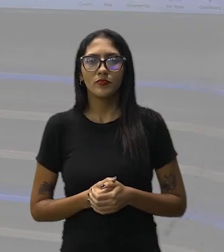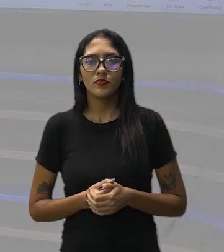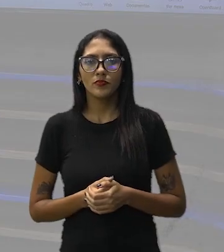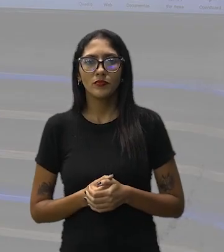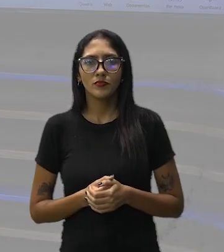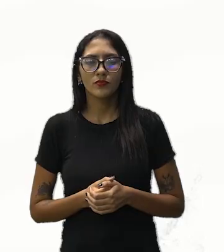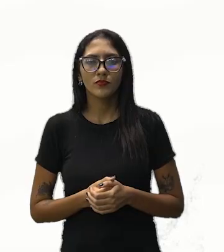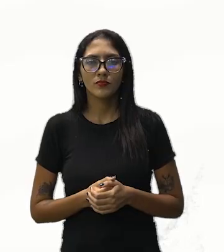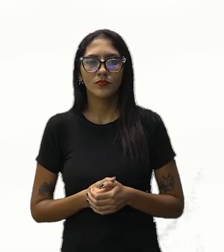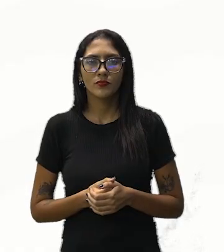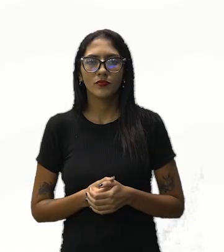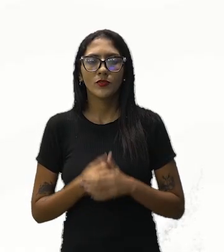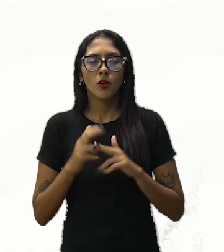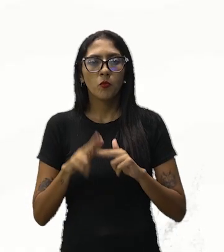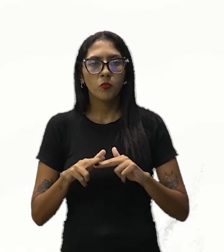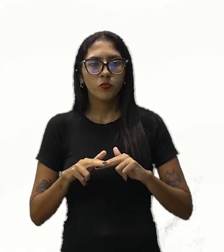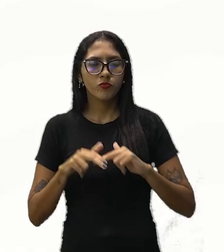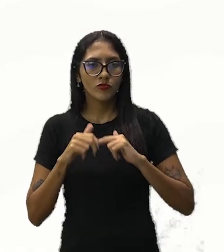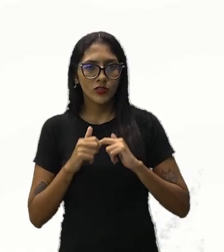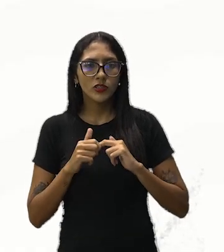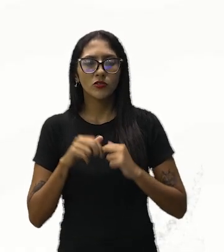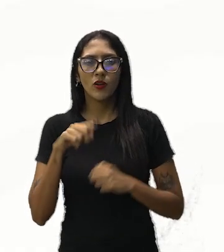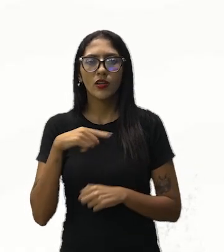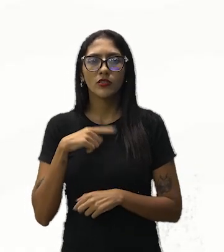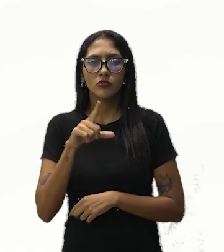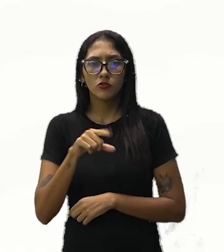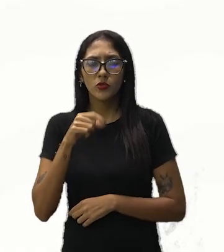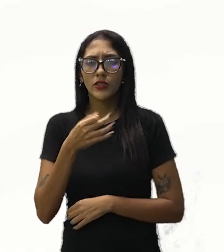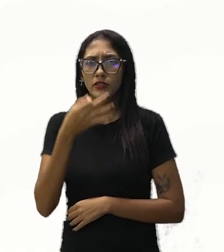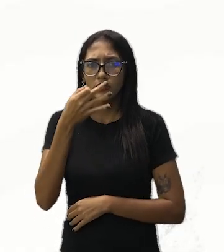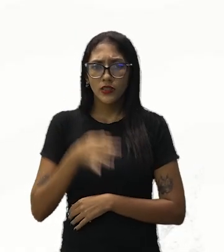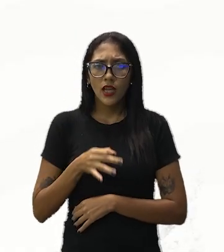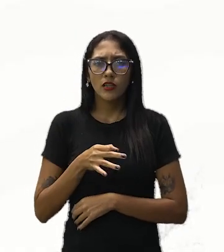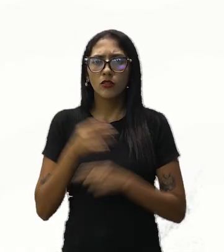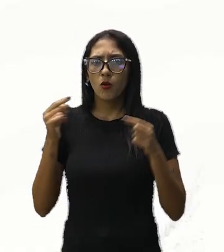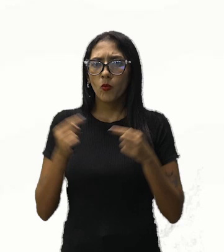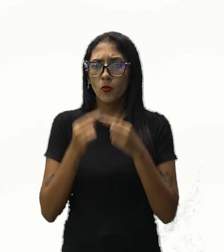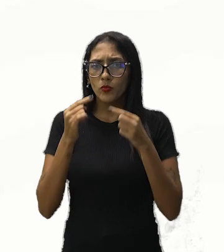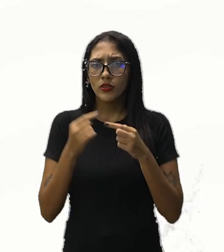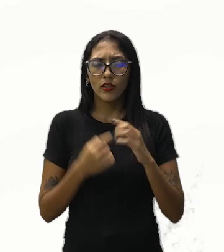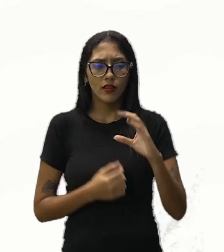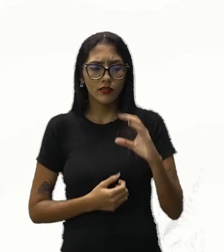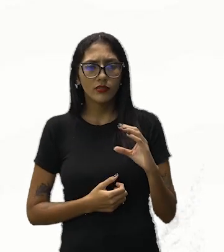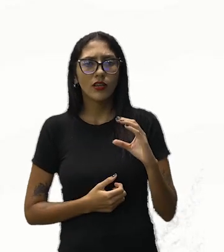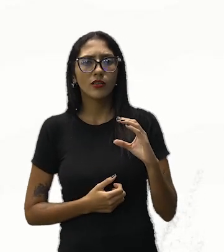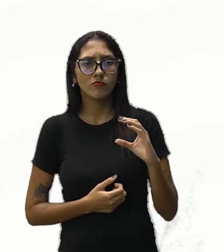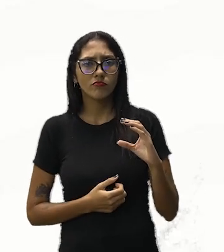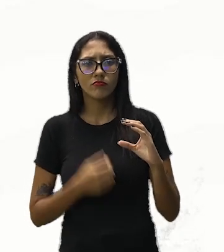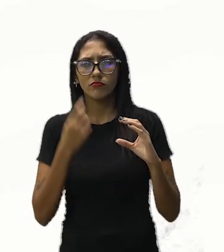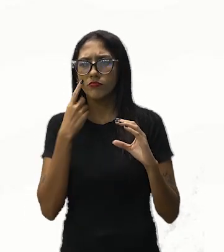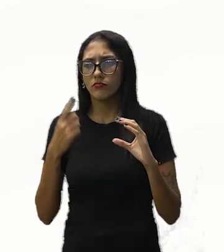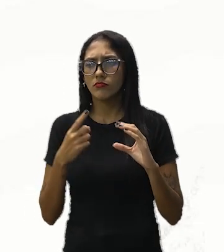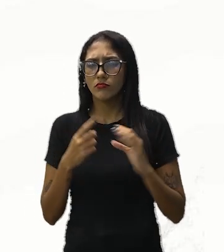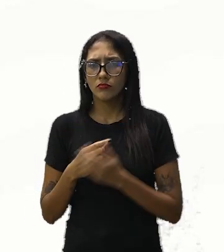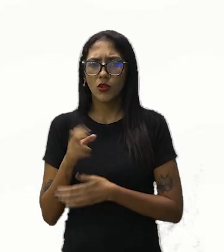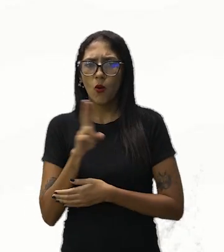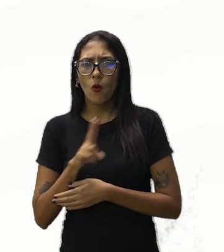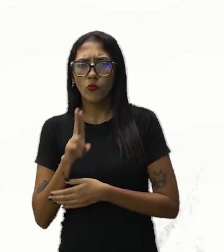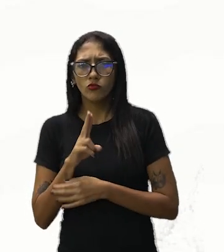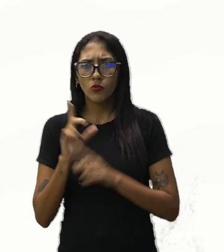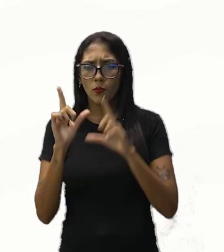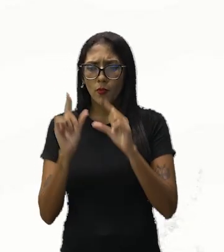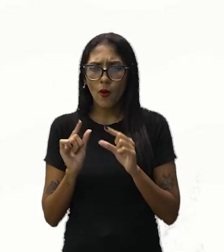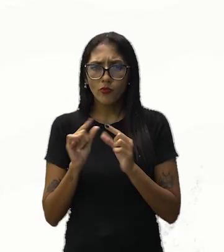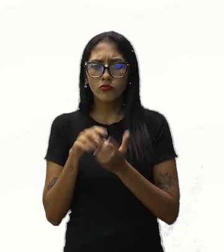voltando aqui para a tela, a nossa questão, a resposta é justamente a letra C. A redução do uso do transporte